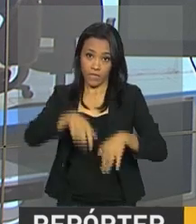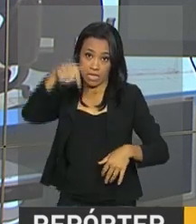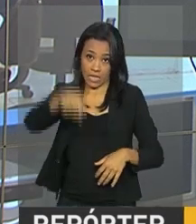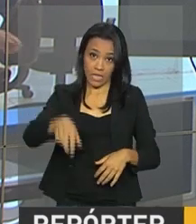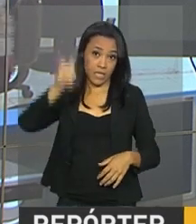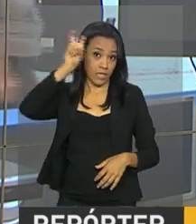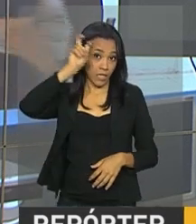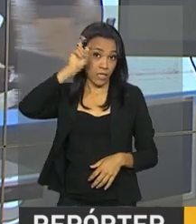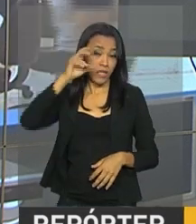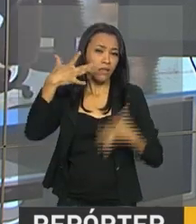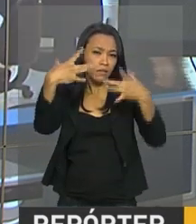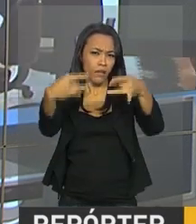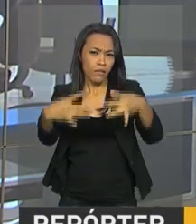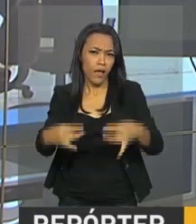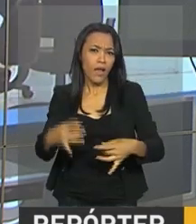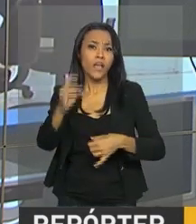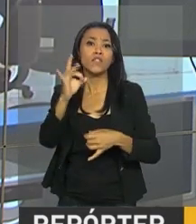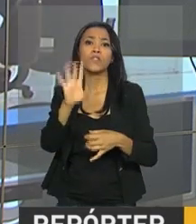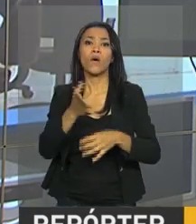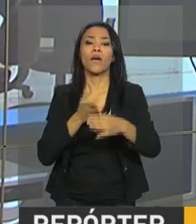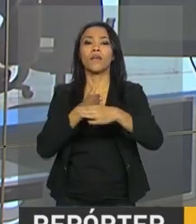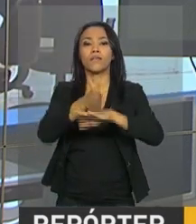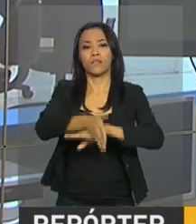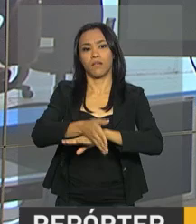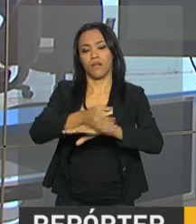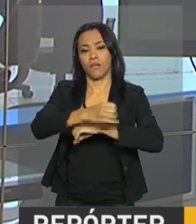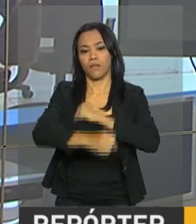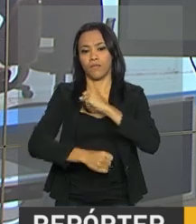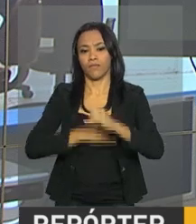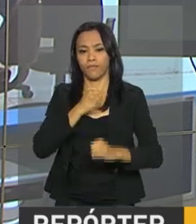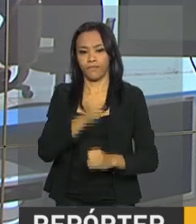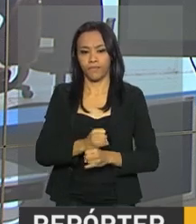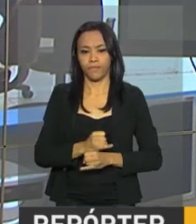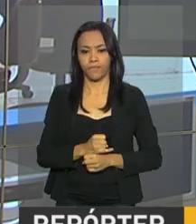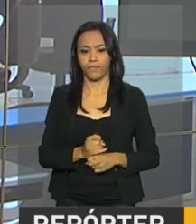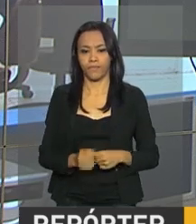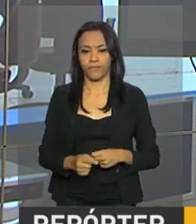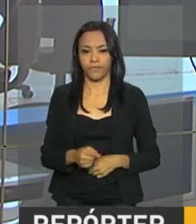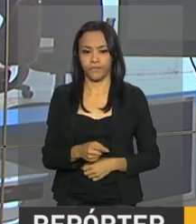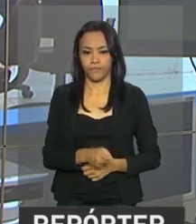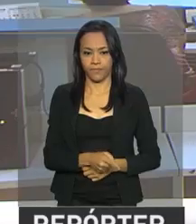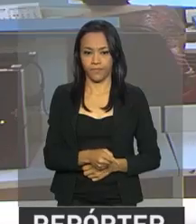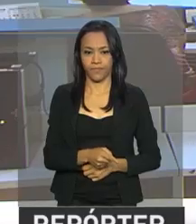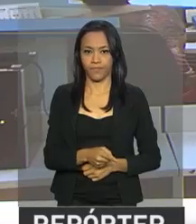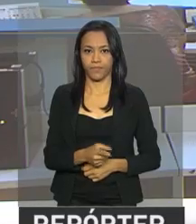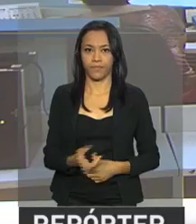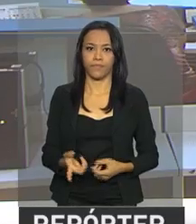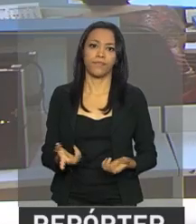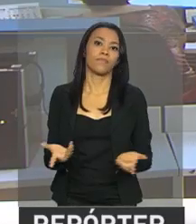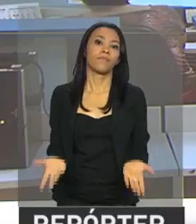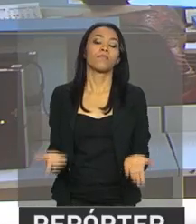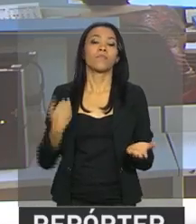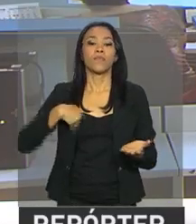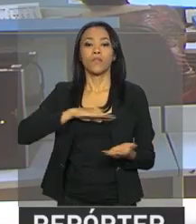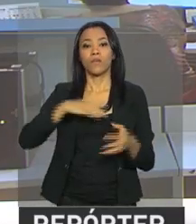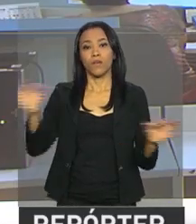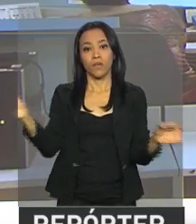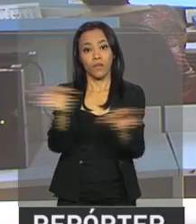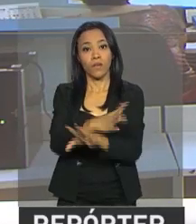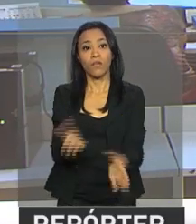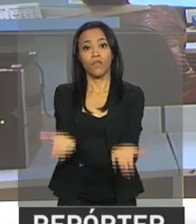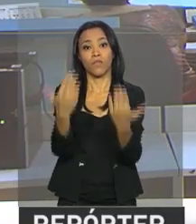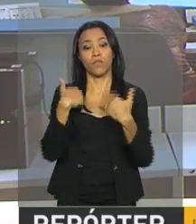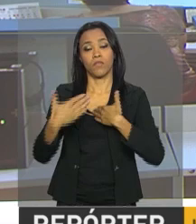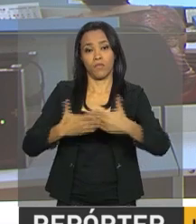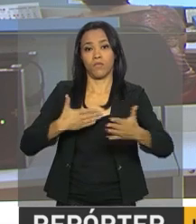saber os detalhes, basta acessar o site do Ministério do Desenvolvimento Social e Agrário. E nós ficamos por aqui, voltamos a